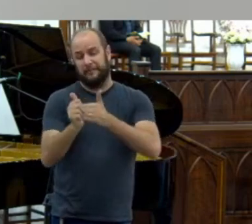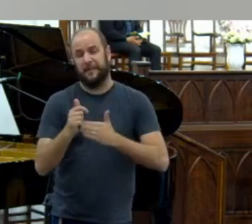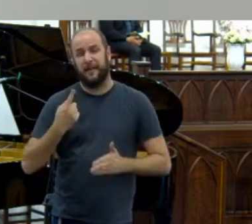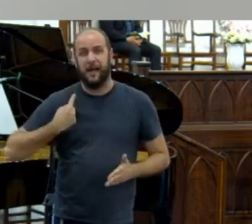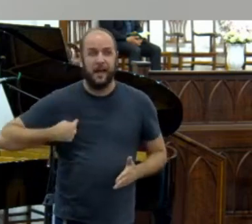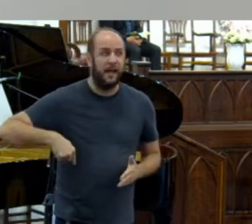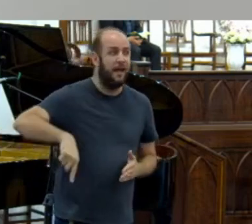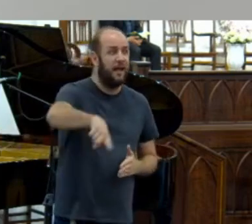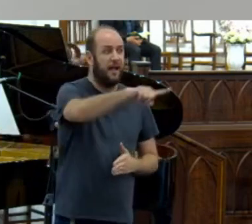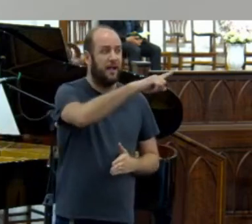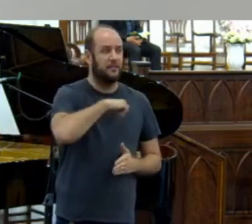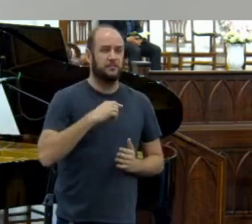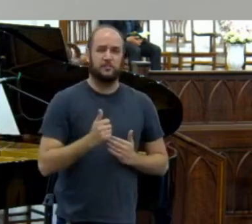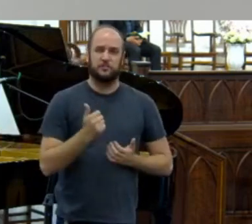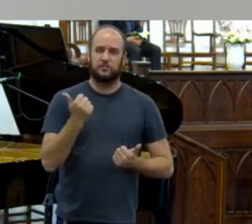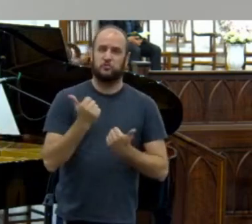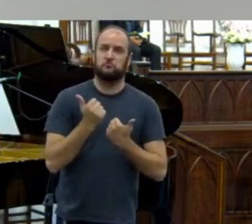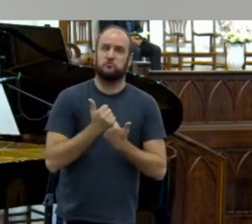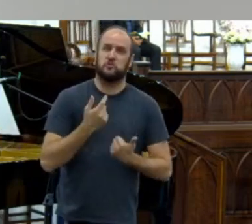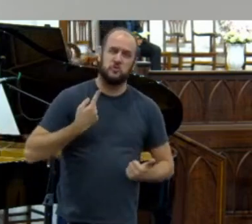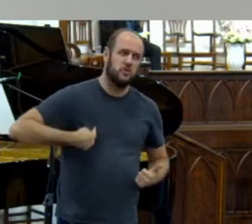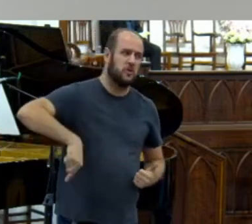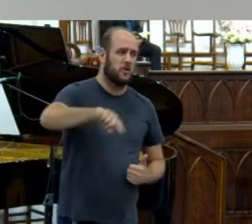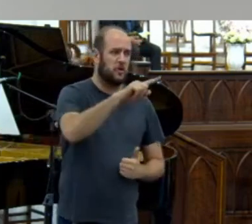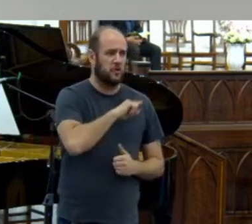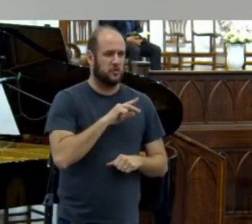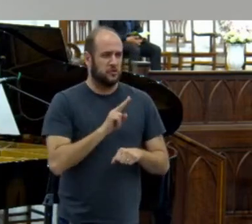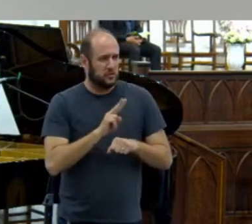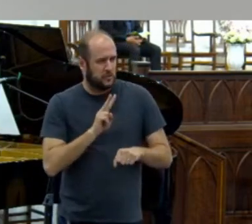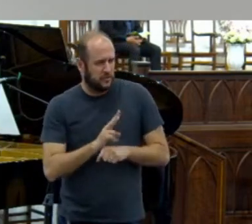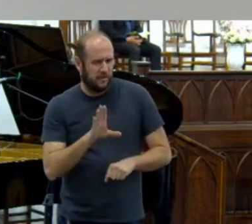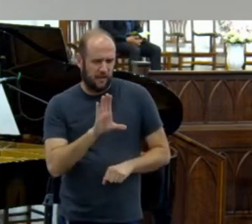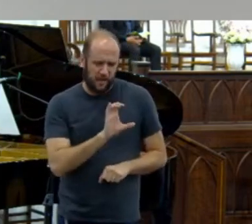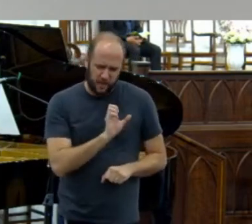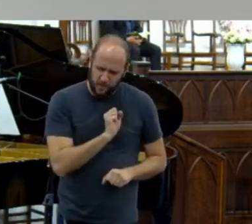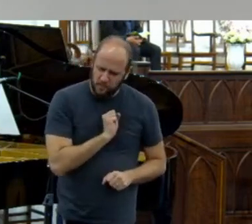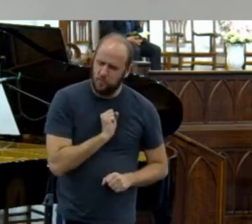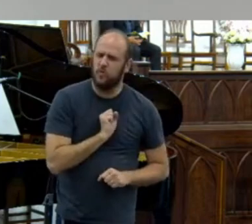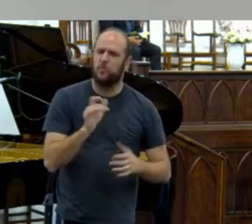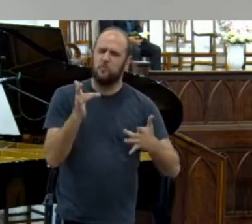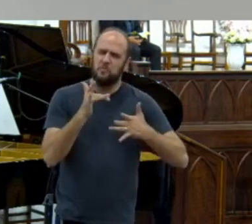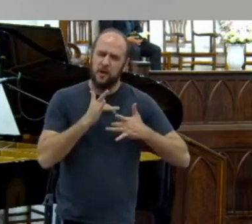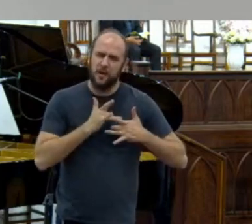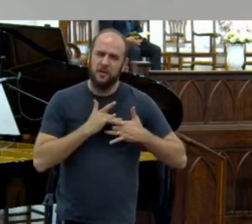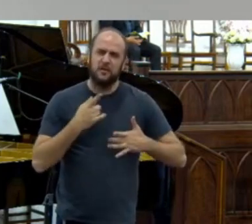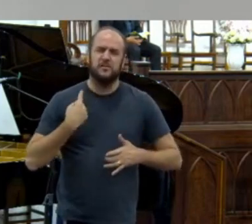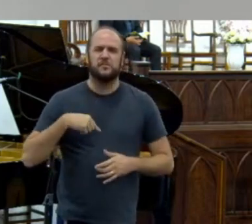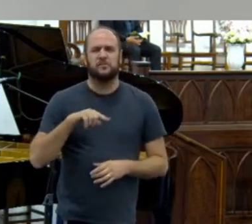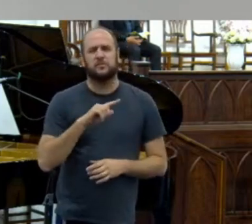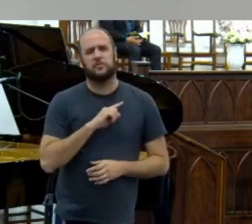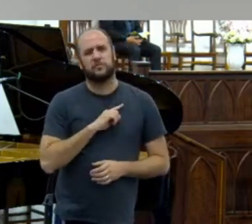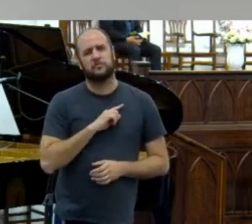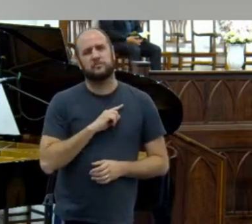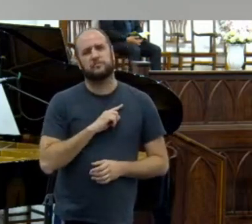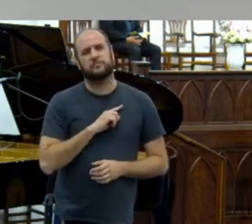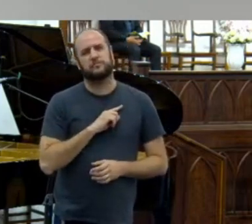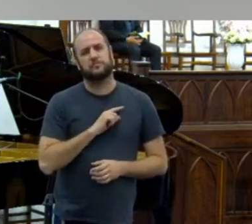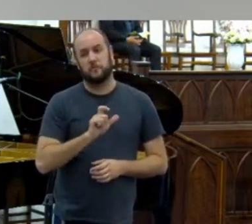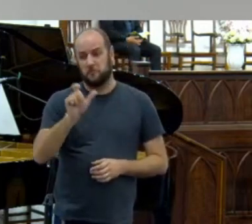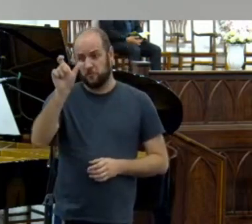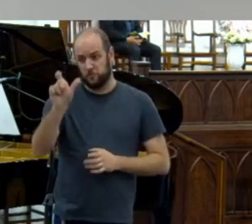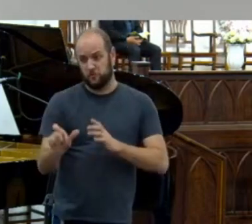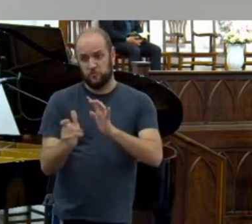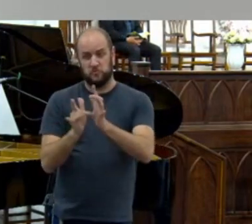que pudéssemos ser tratados com delicadeza, amor e compaixão. O Redentor teve que ser tratado como